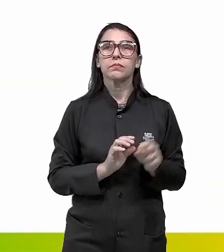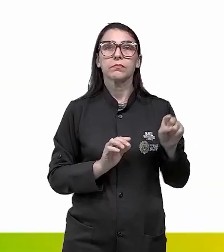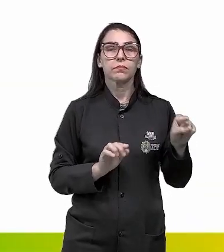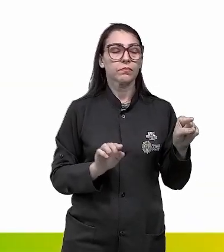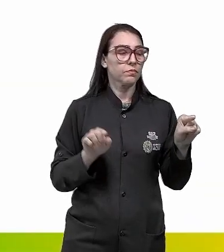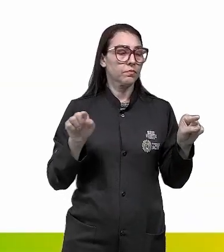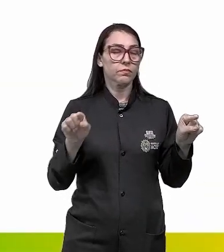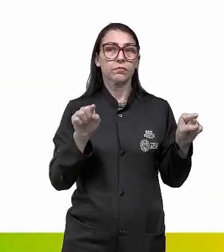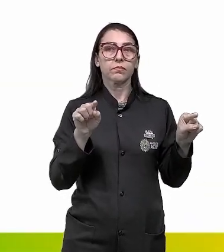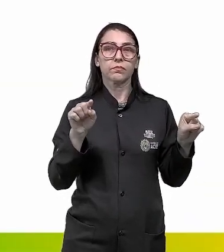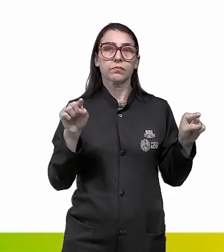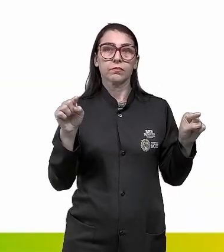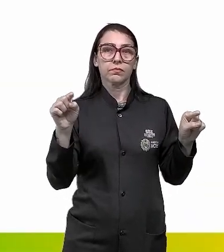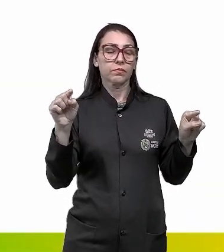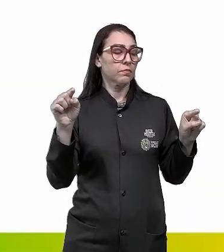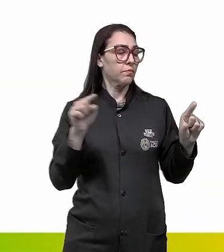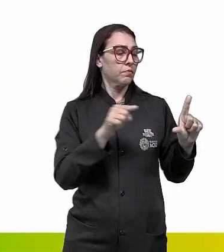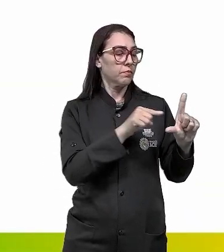ponto